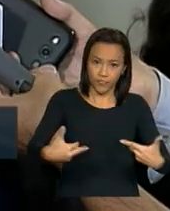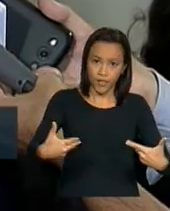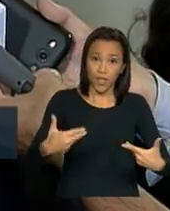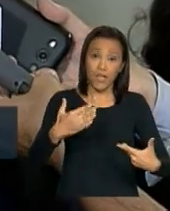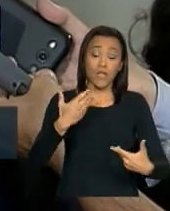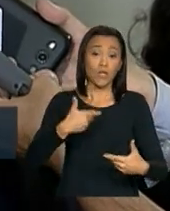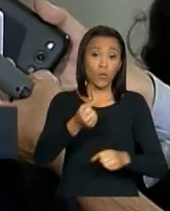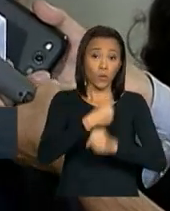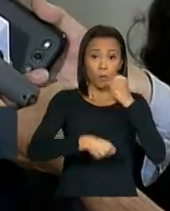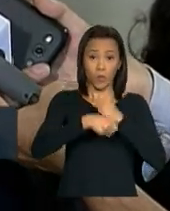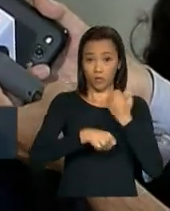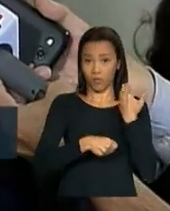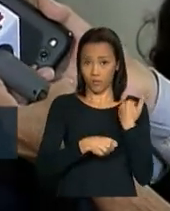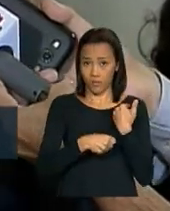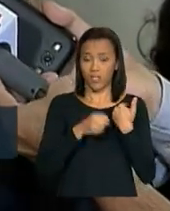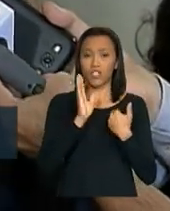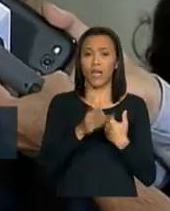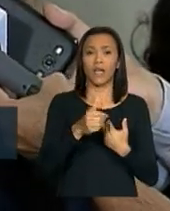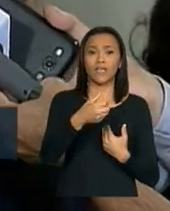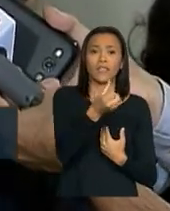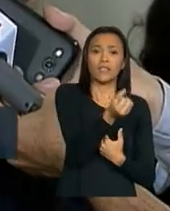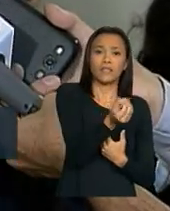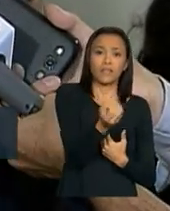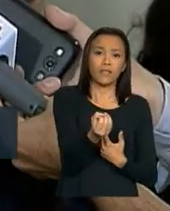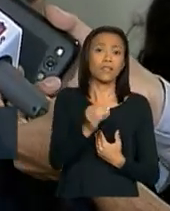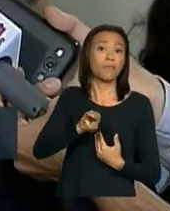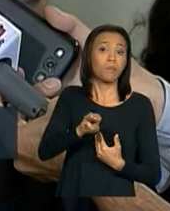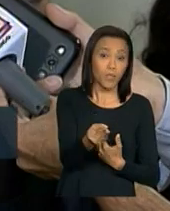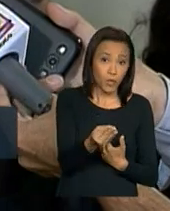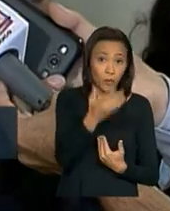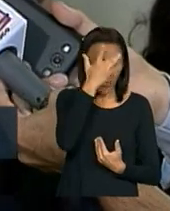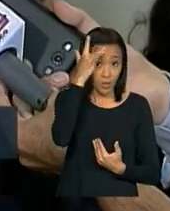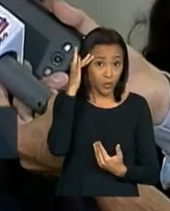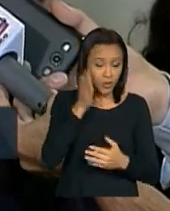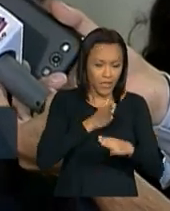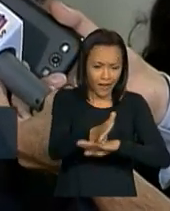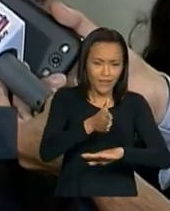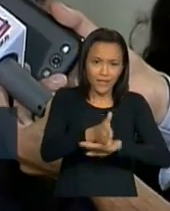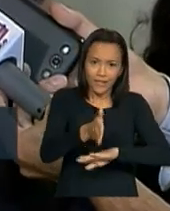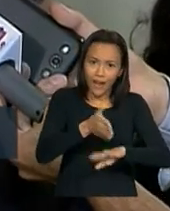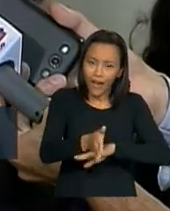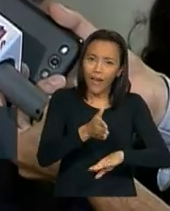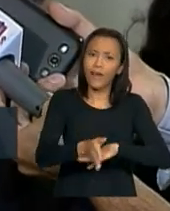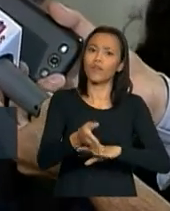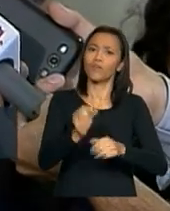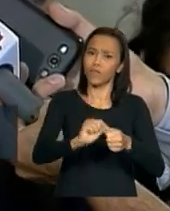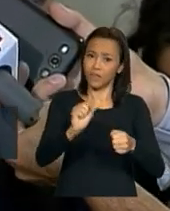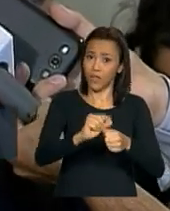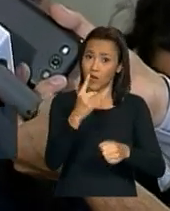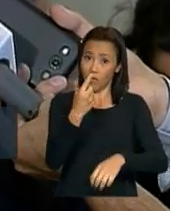passado, na eleição, 60 mil companheiros acessaram a universidade, fizeram algum curso,